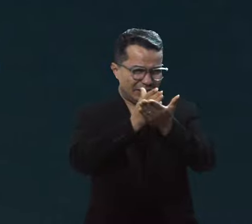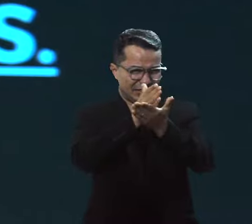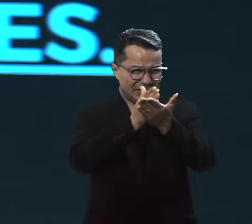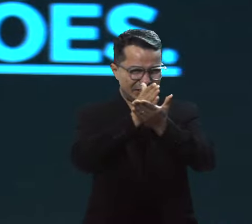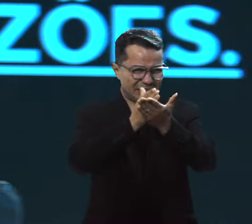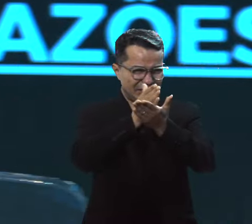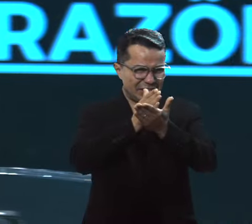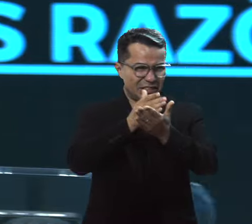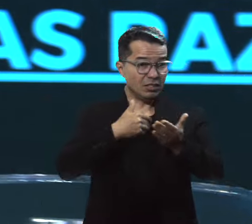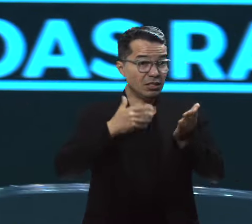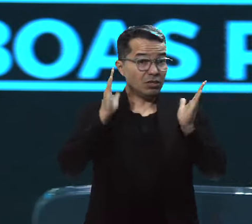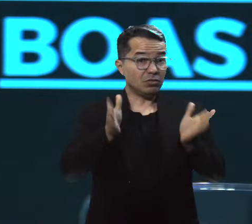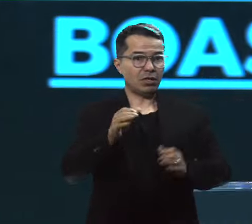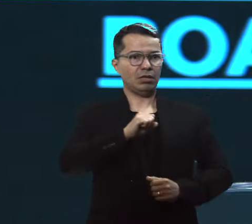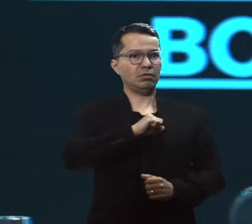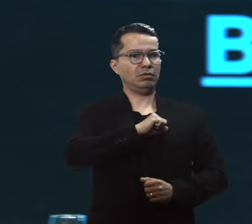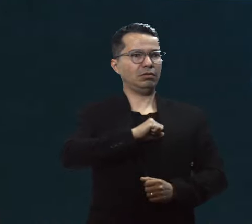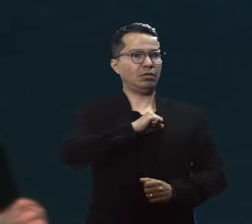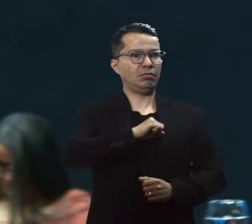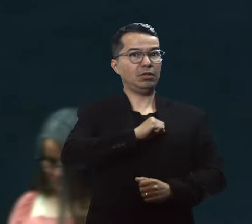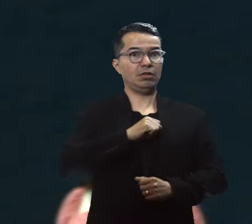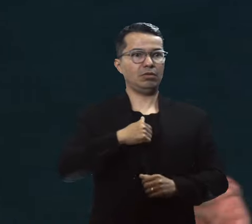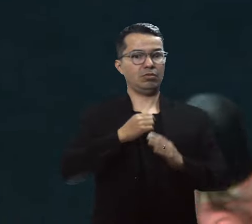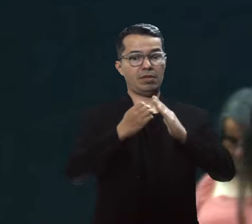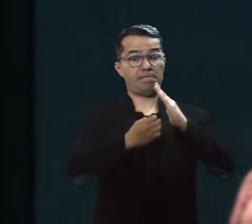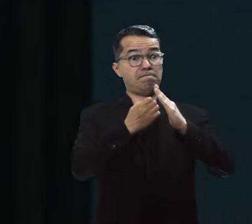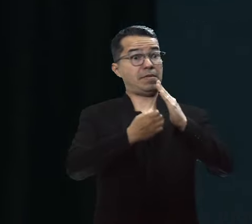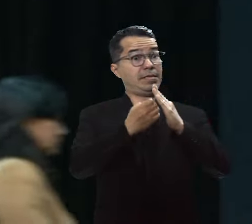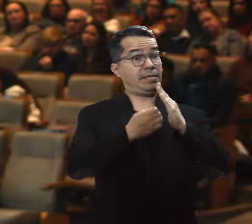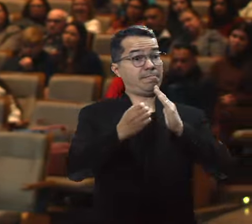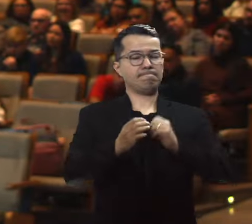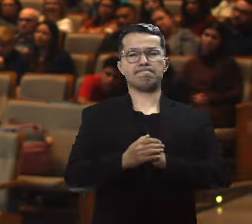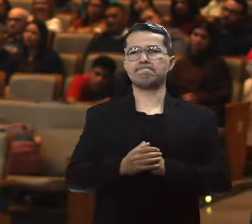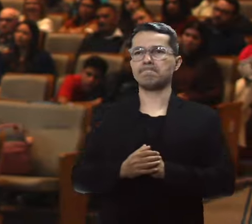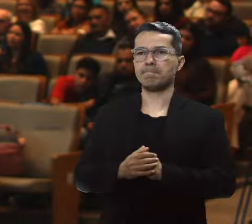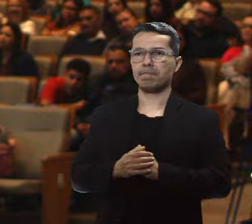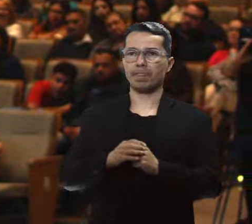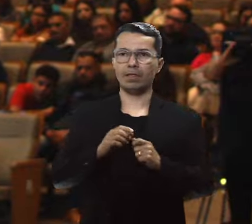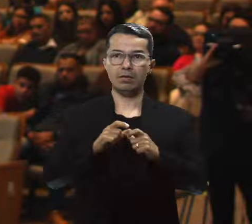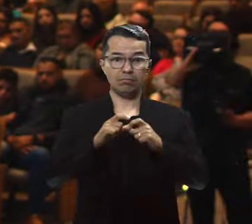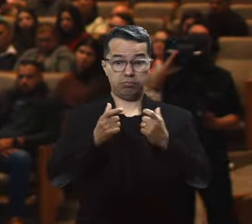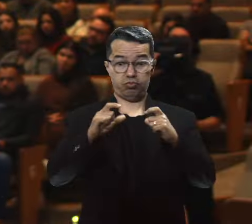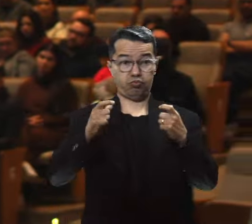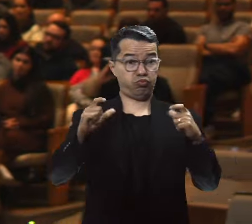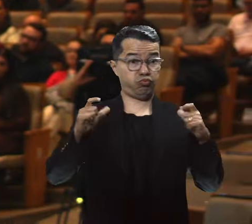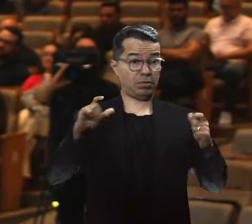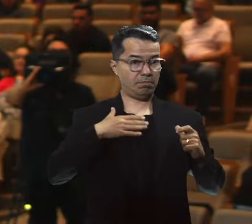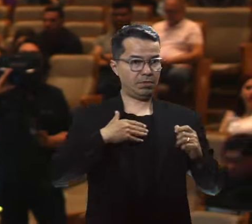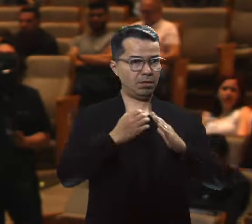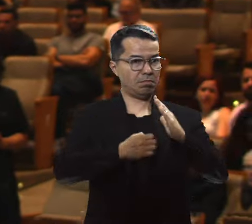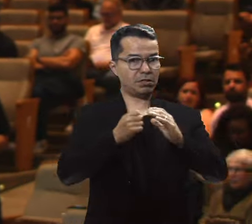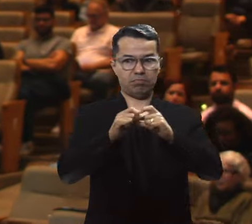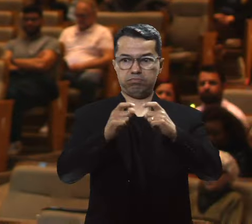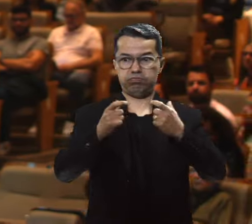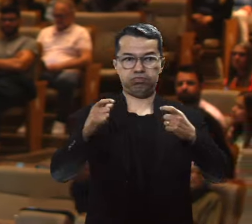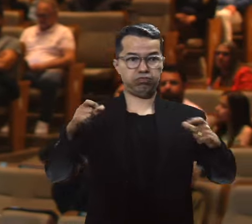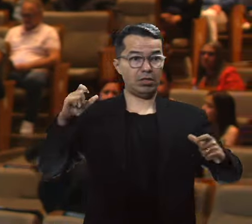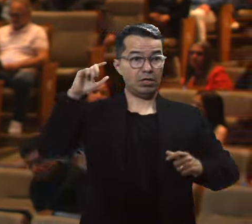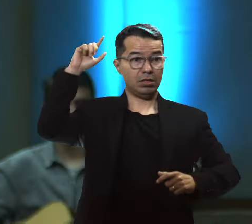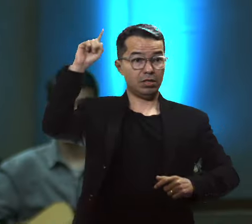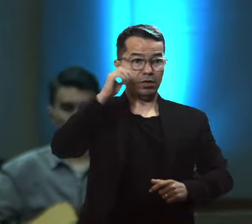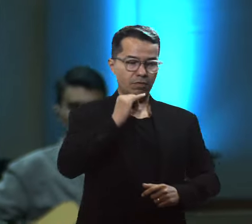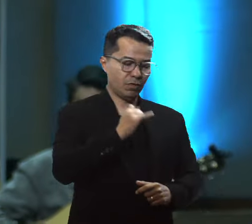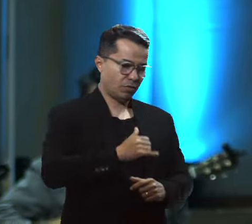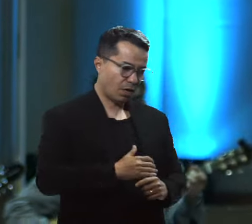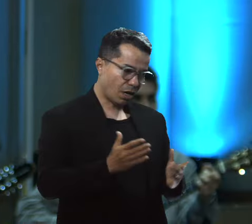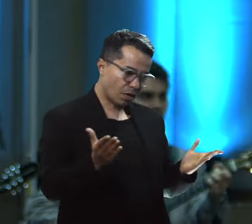estava no seminário, mas eu tinha uma empresa e ela estava crescendo, e aquele era o meu ganha-pão. E Deus falou: agora larga e vem